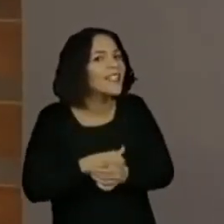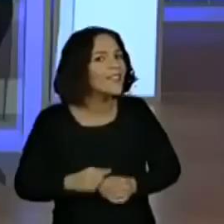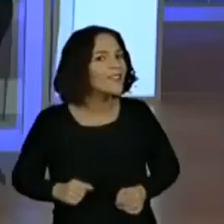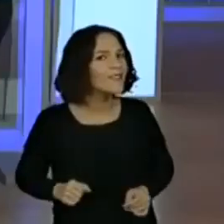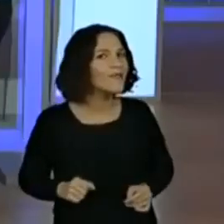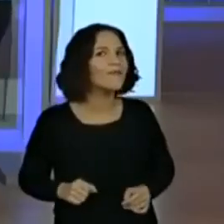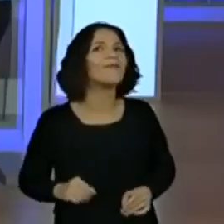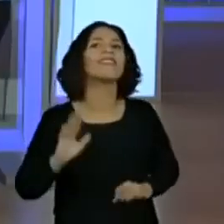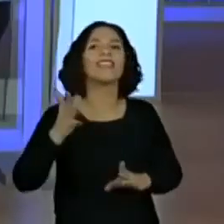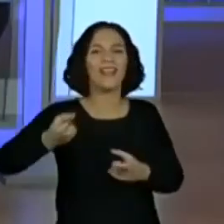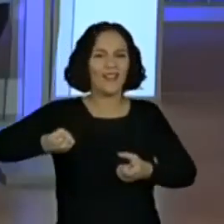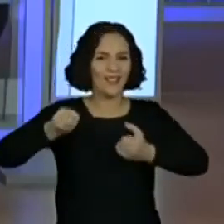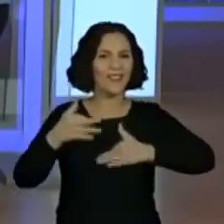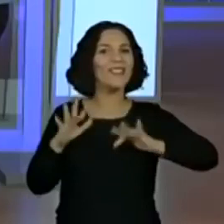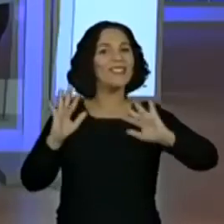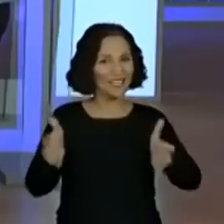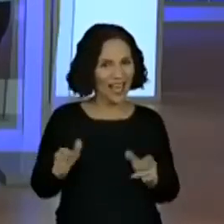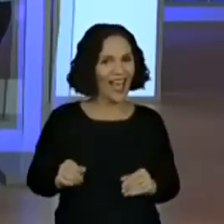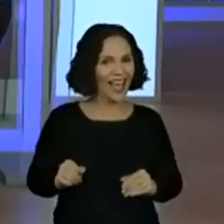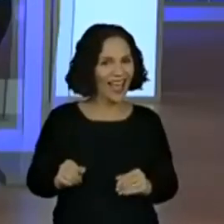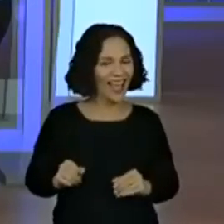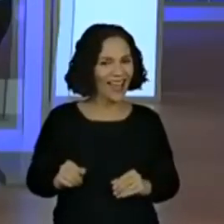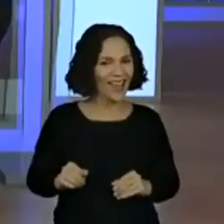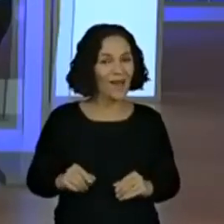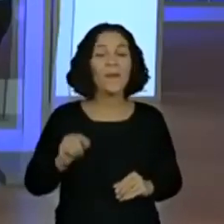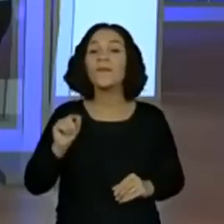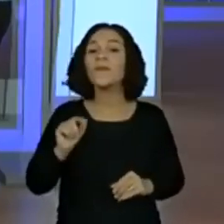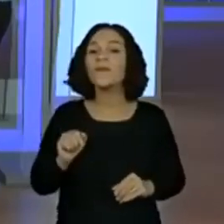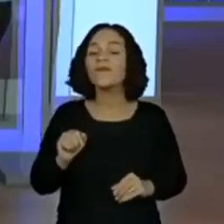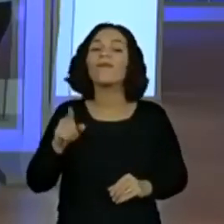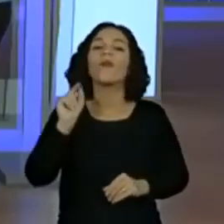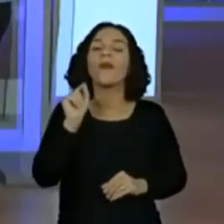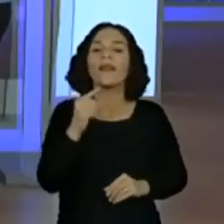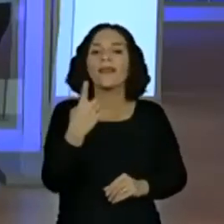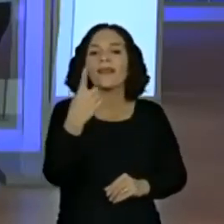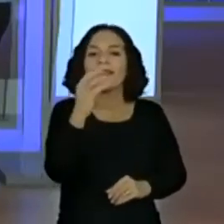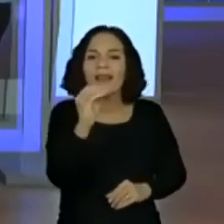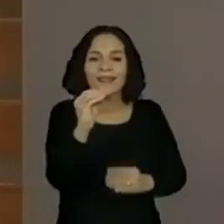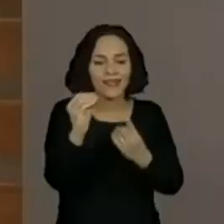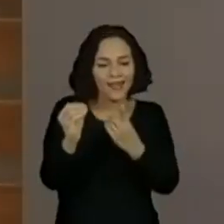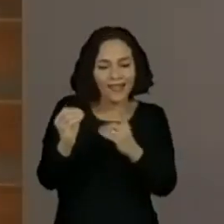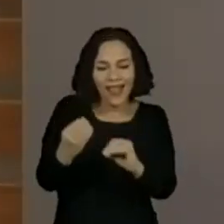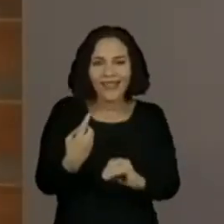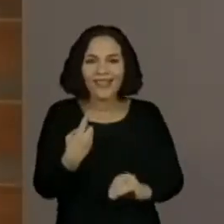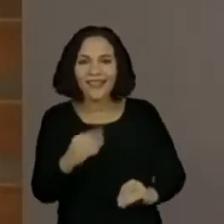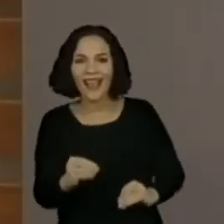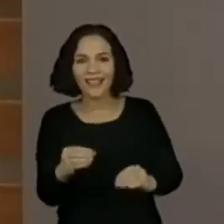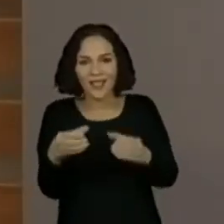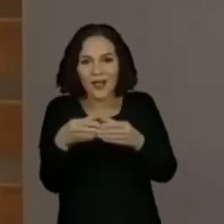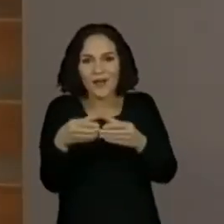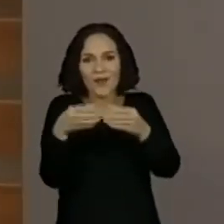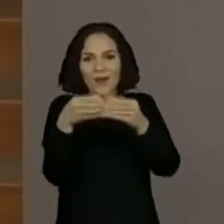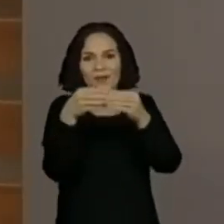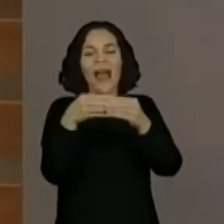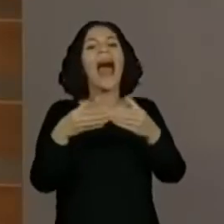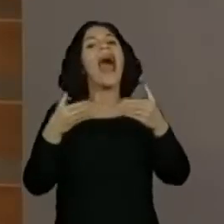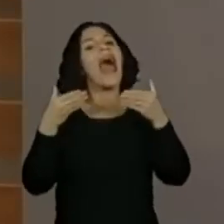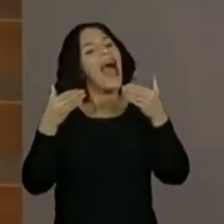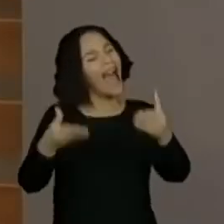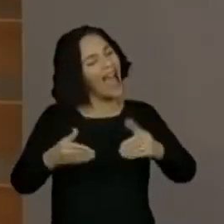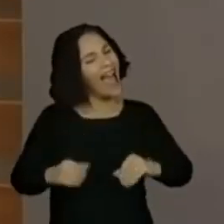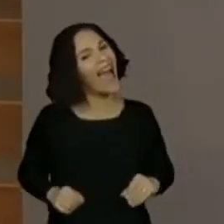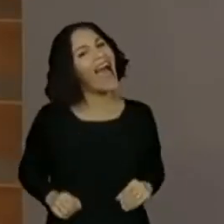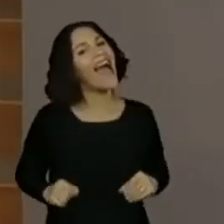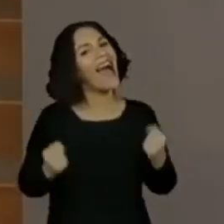30? Eles já me contaram. Qual é o segredo dessa contagem? Que está organizado de 10 em 10. Ah, bom!